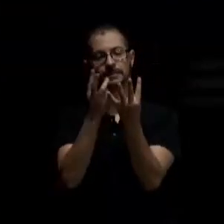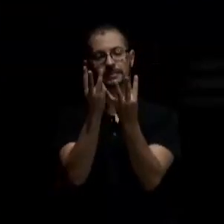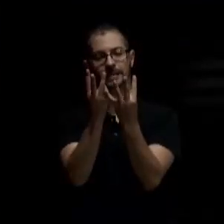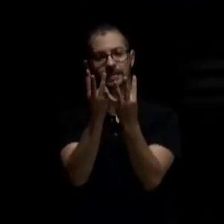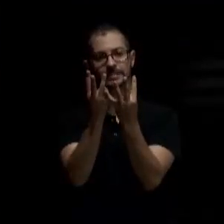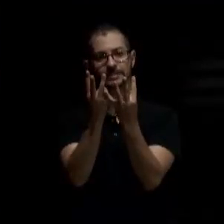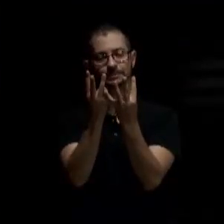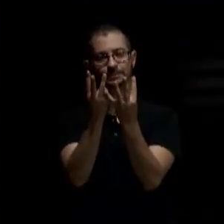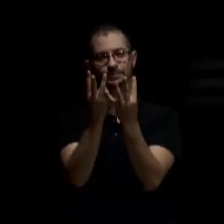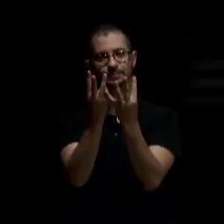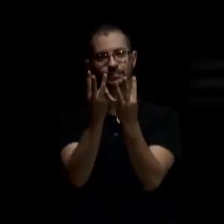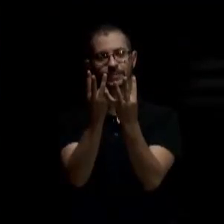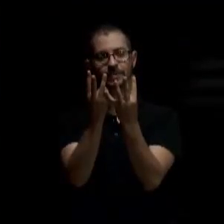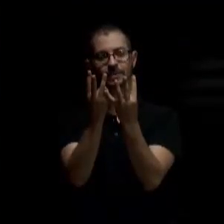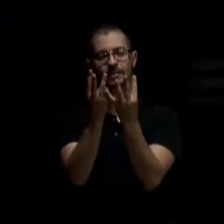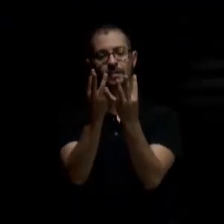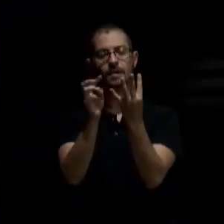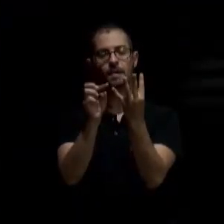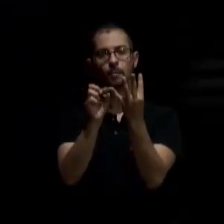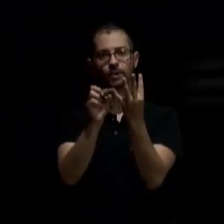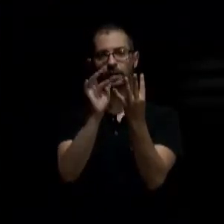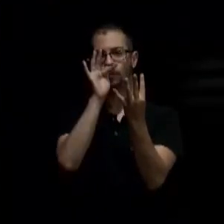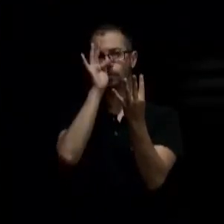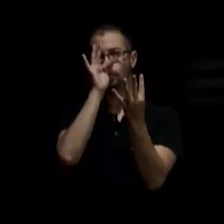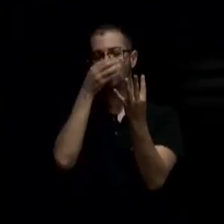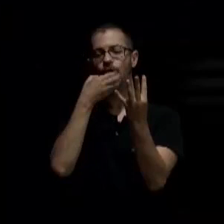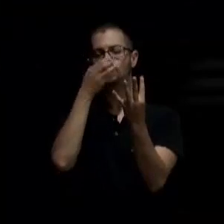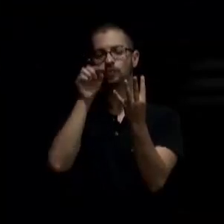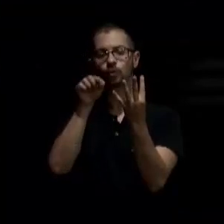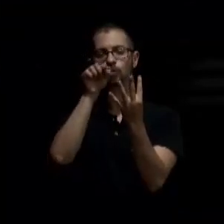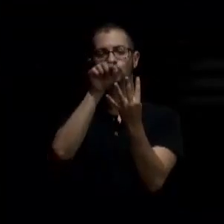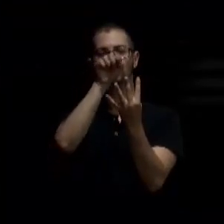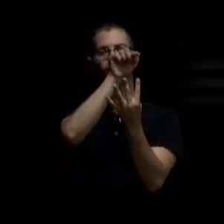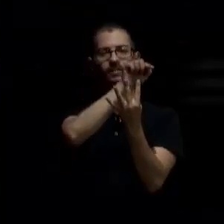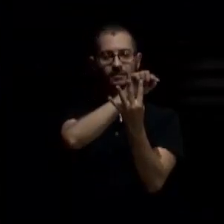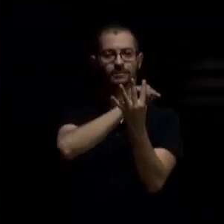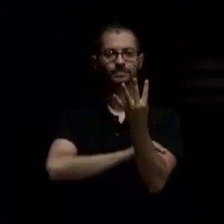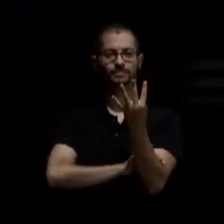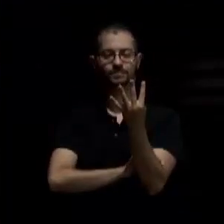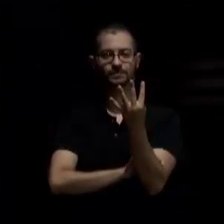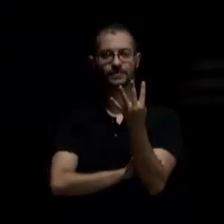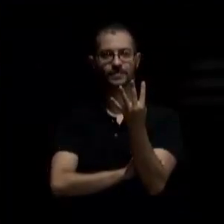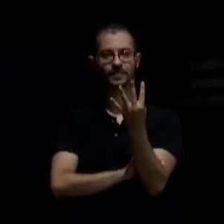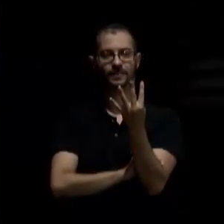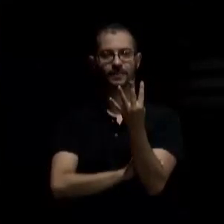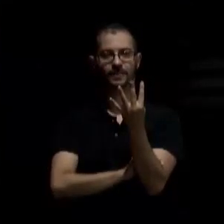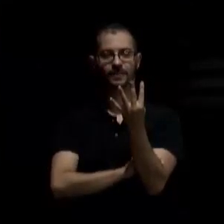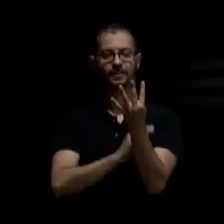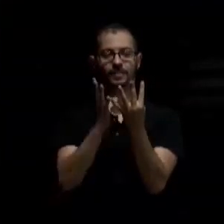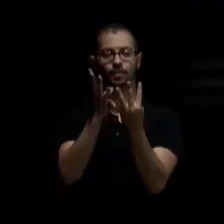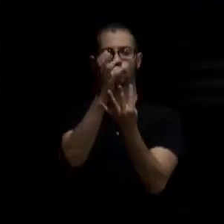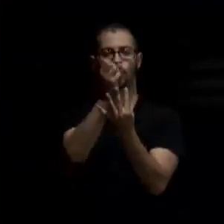3, botão, flor e fruto, botão, flor e fruto, botão, flor e fruto, botão, flor e fruto, 12.